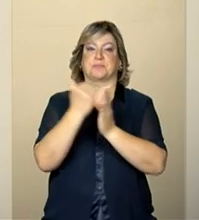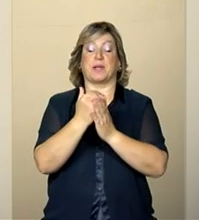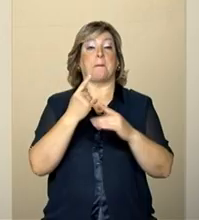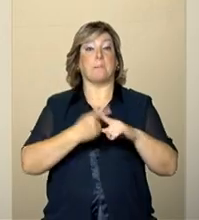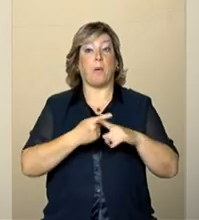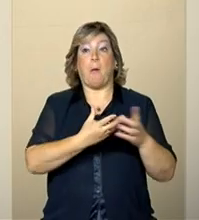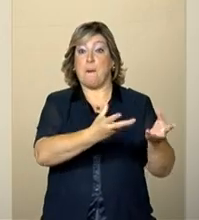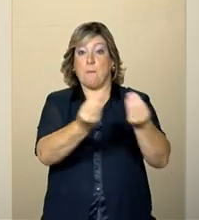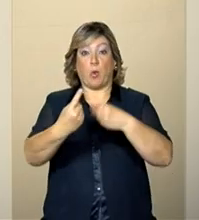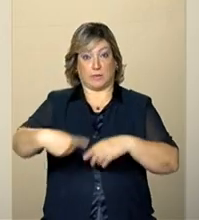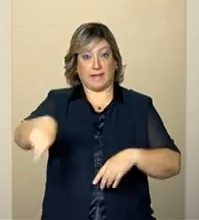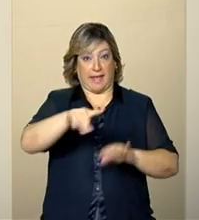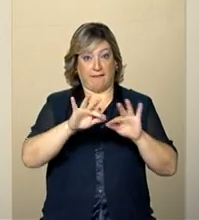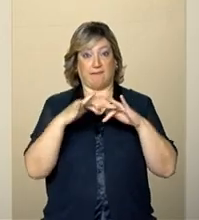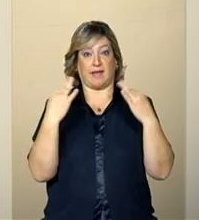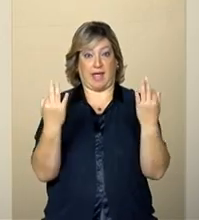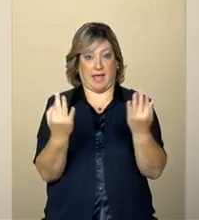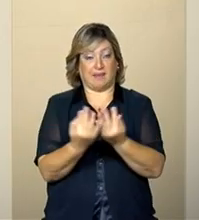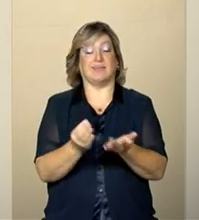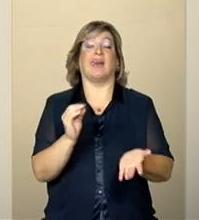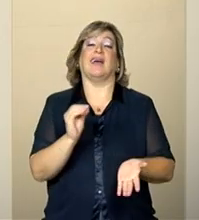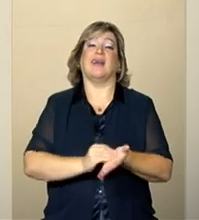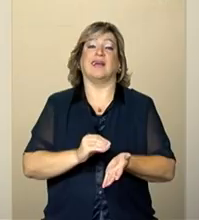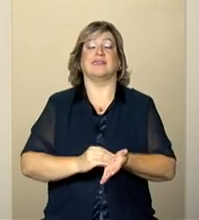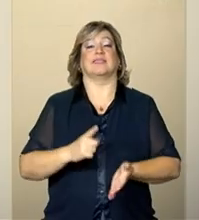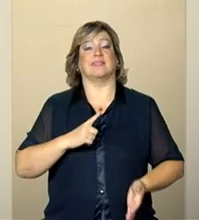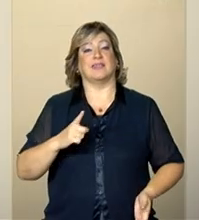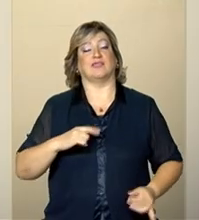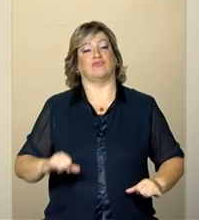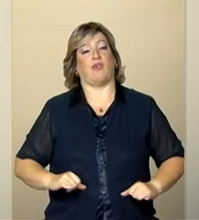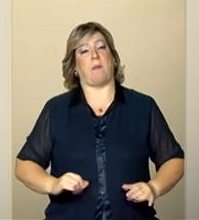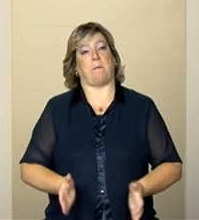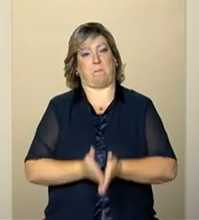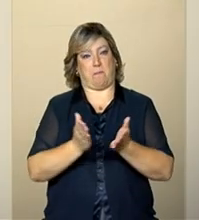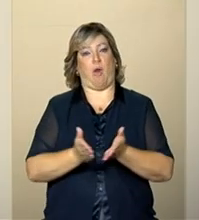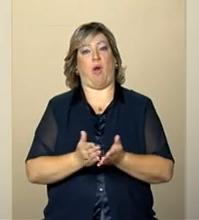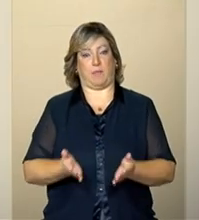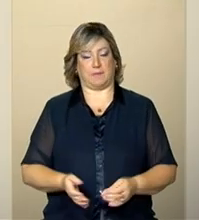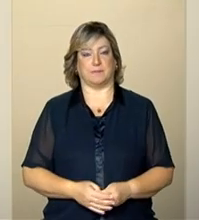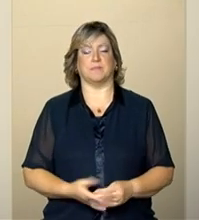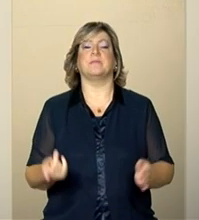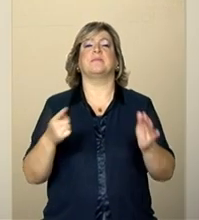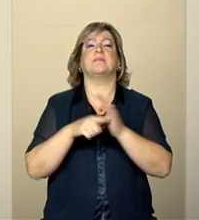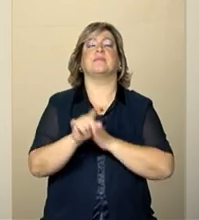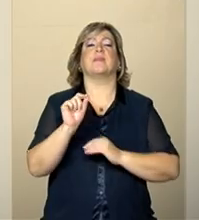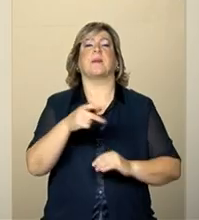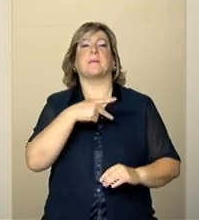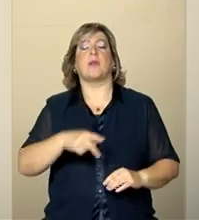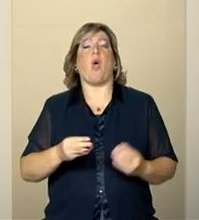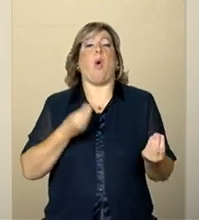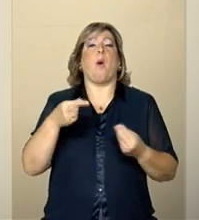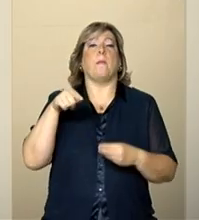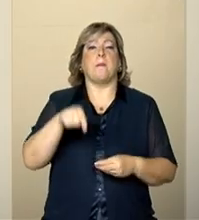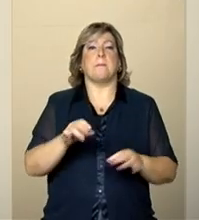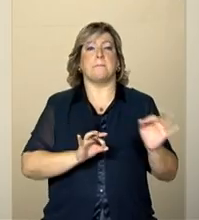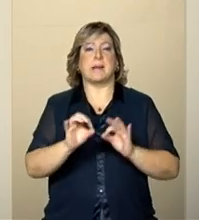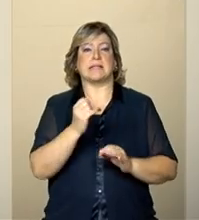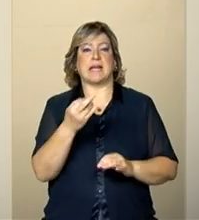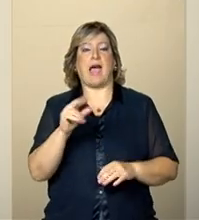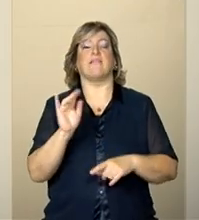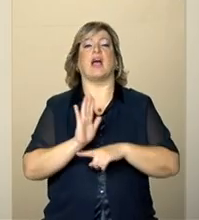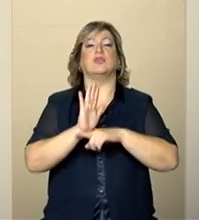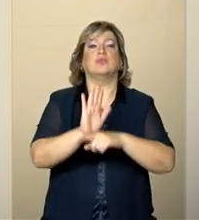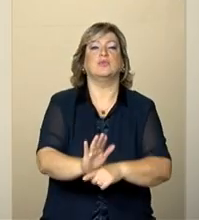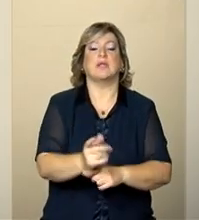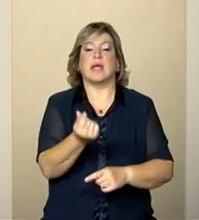Muitas delas ainda vivem na pobreza presidenta como o plano Safra da Pesca vai melhorar as condições de crédito para